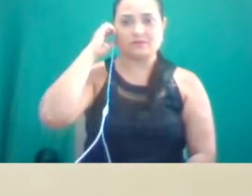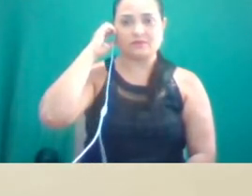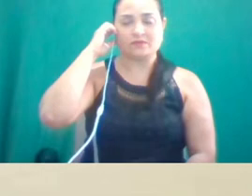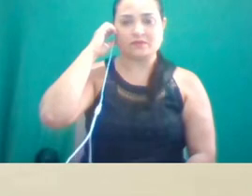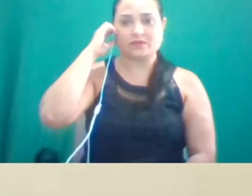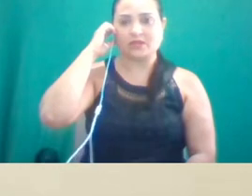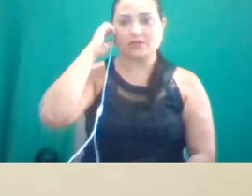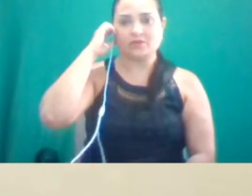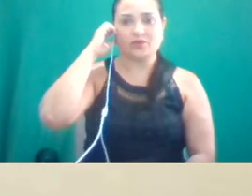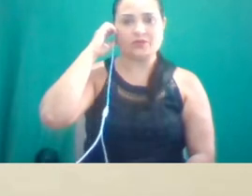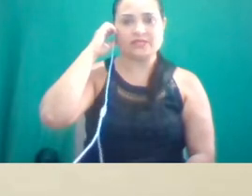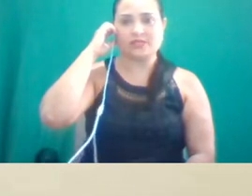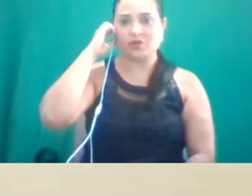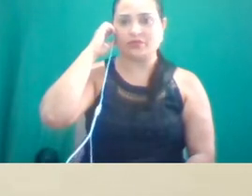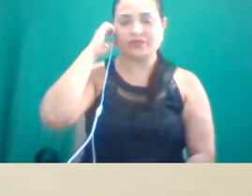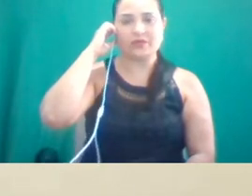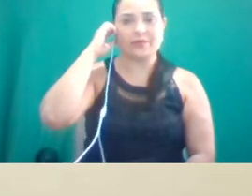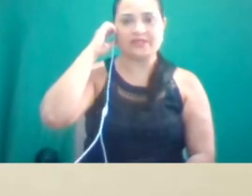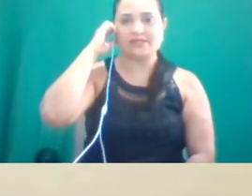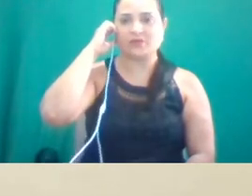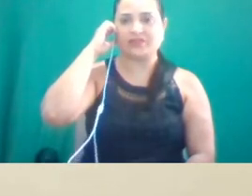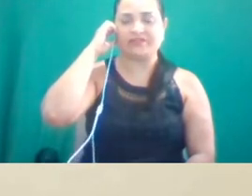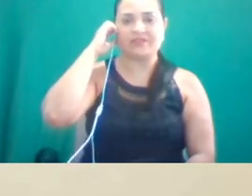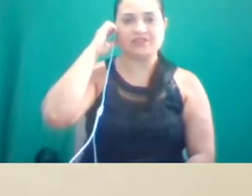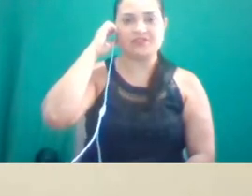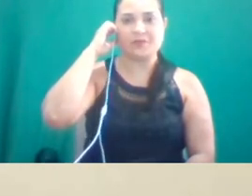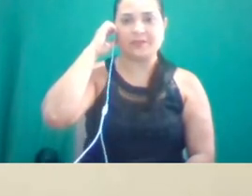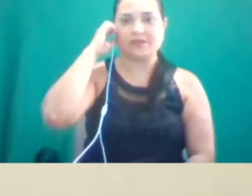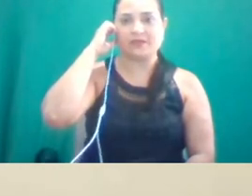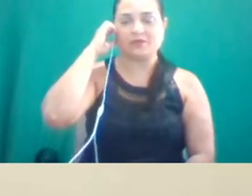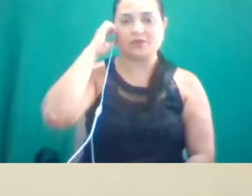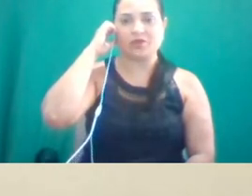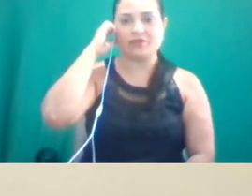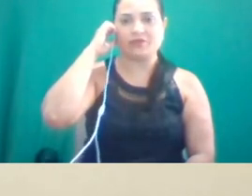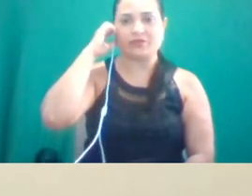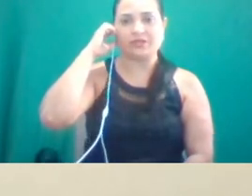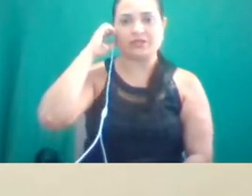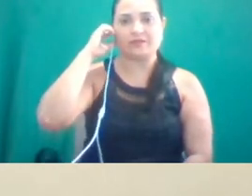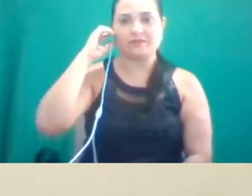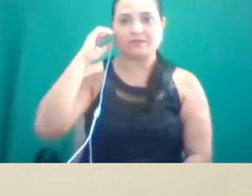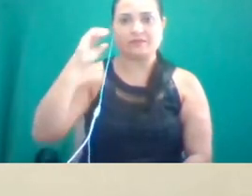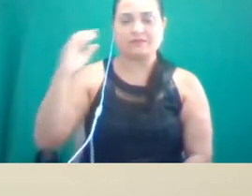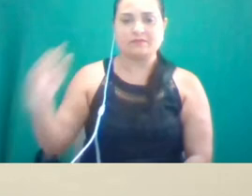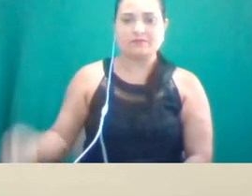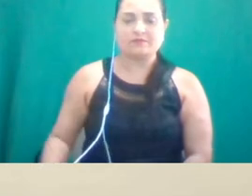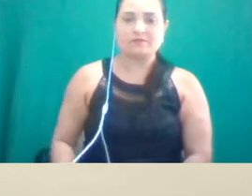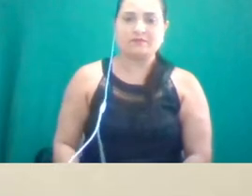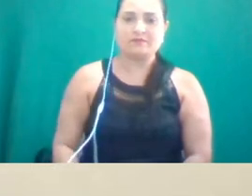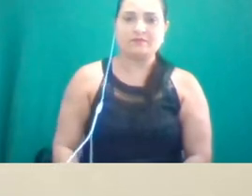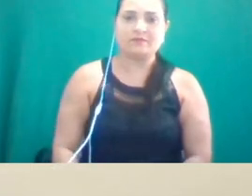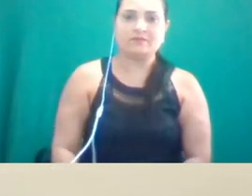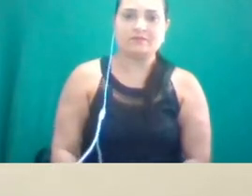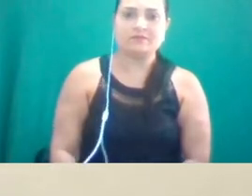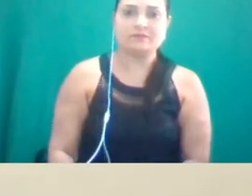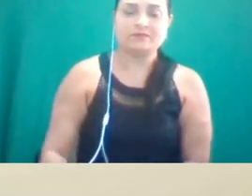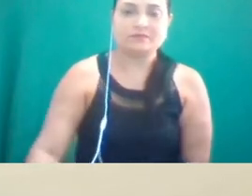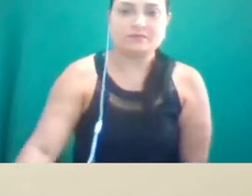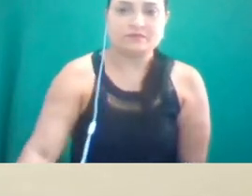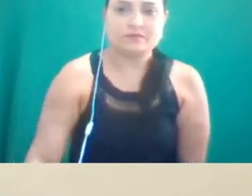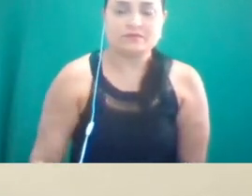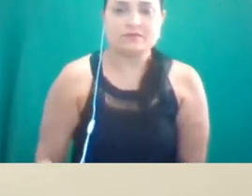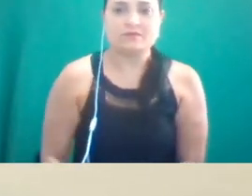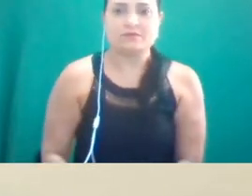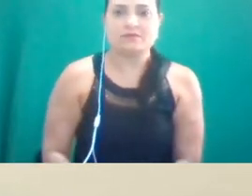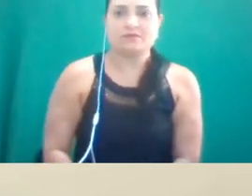conquista. Cada um está conseguindo sua primeira conquista hoje. Outros podem ser segunda e terceiras. Mas hoje nós estamos mais maturos porque nós temos